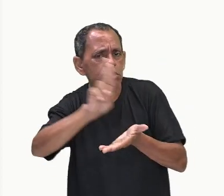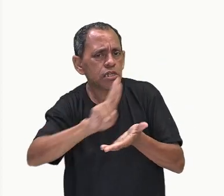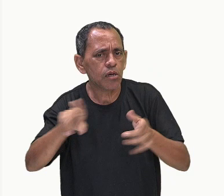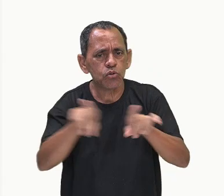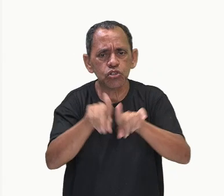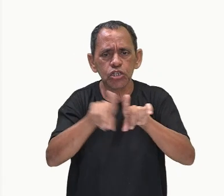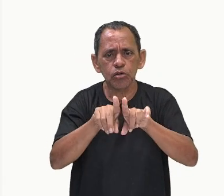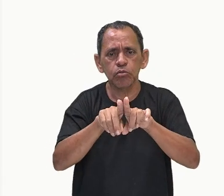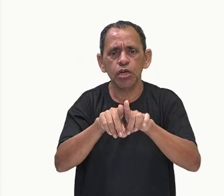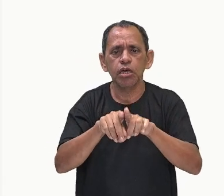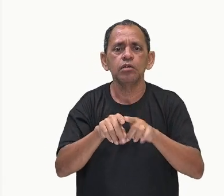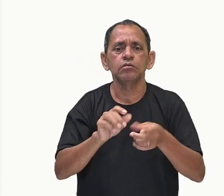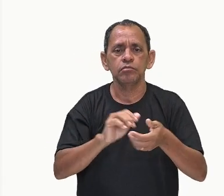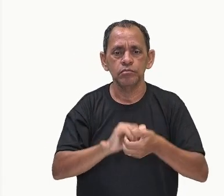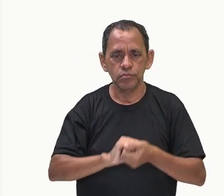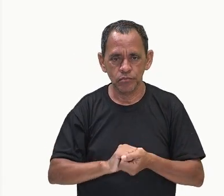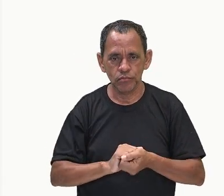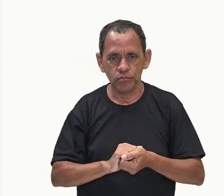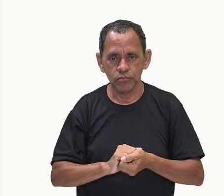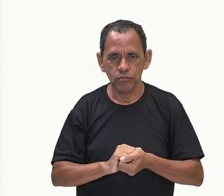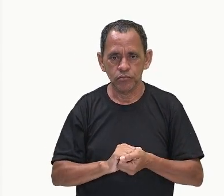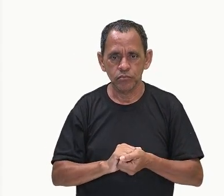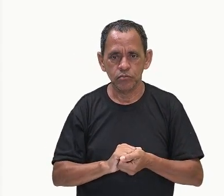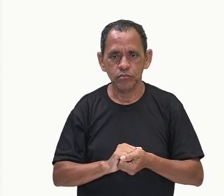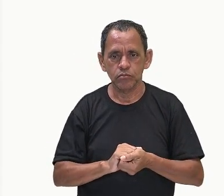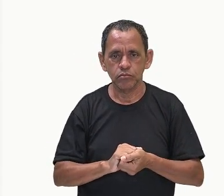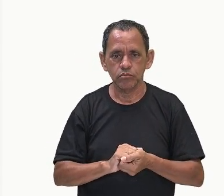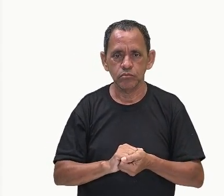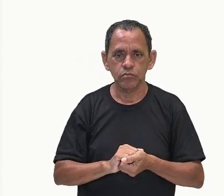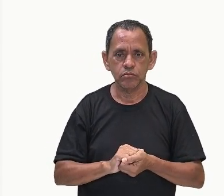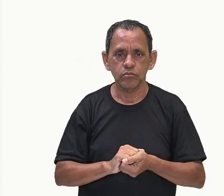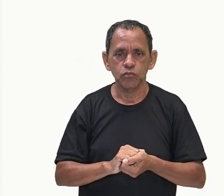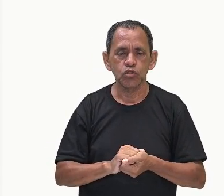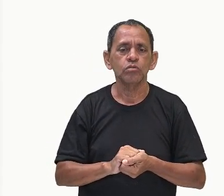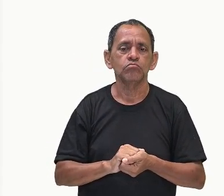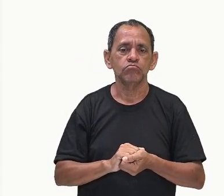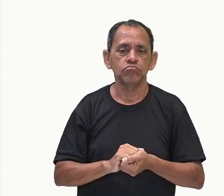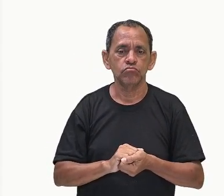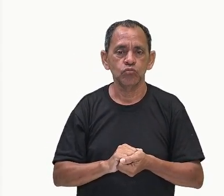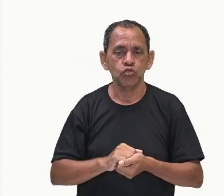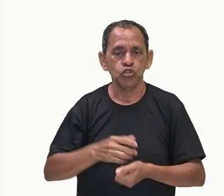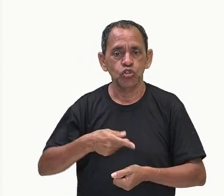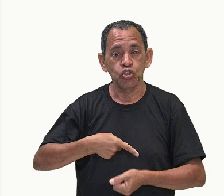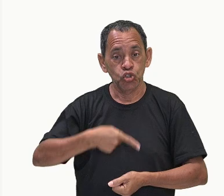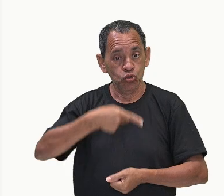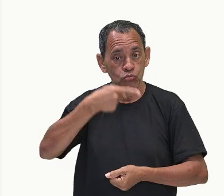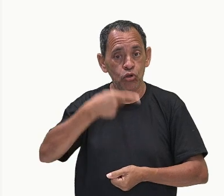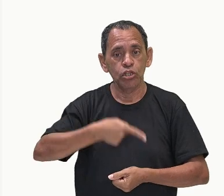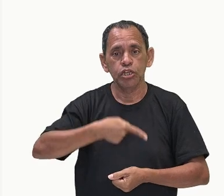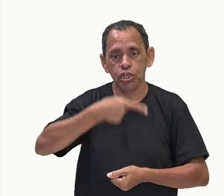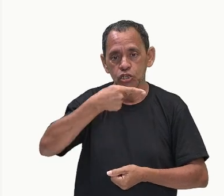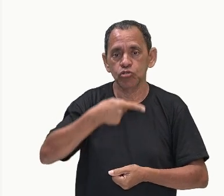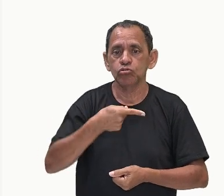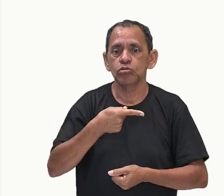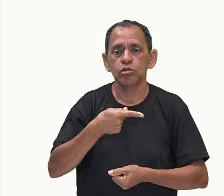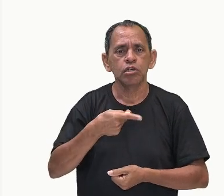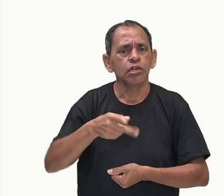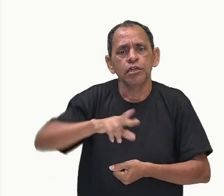um polígono que não é exatamente o que vai gerar, né? Não é o que